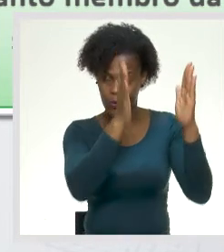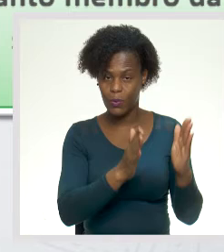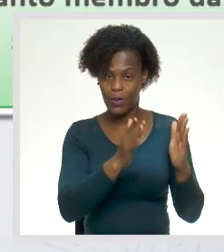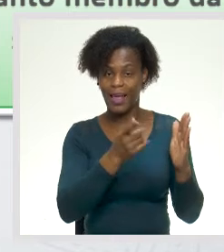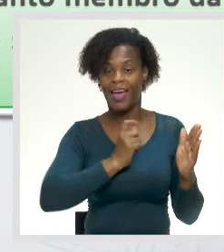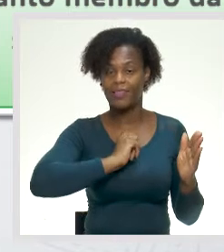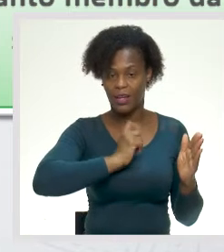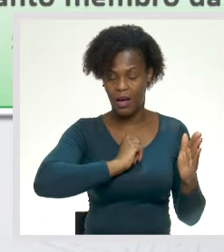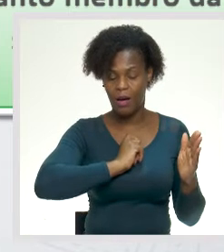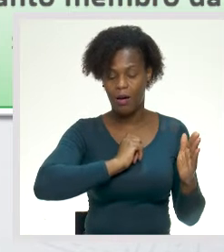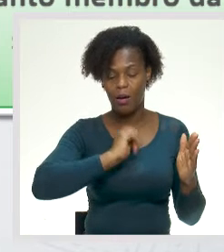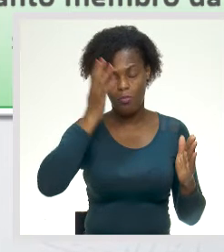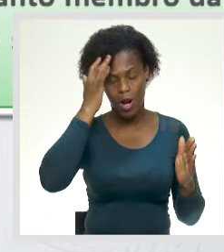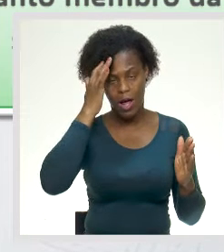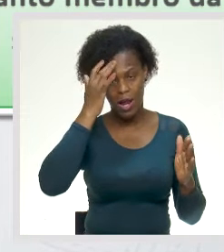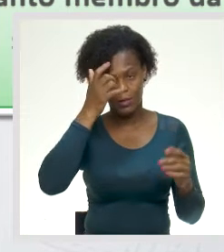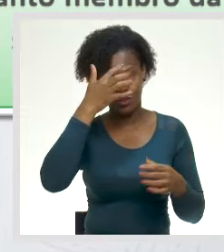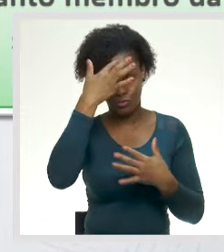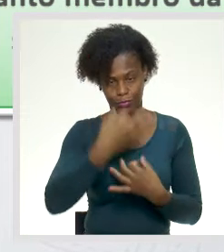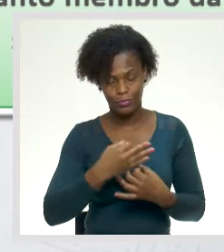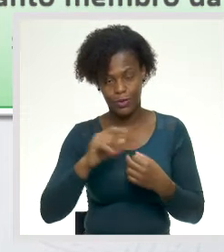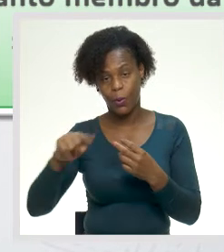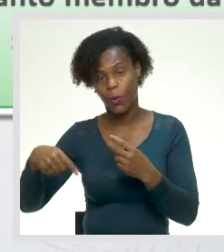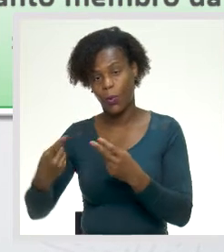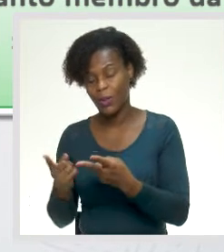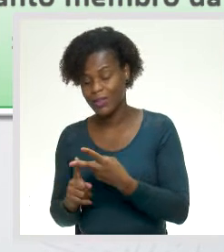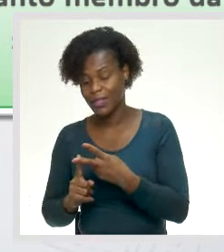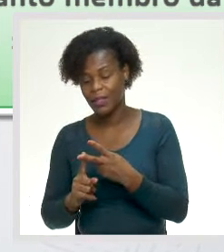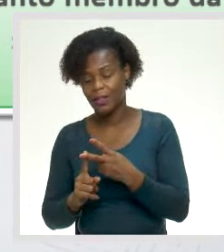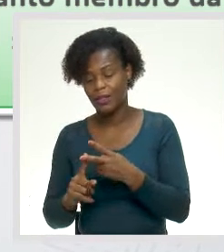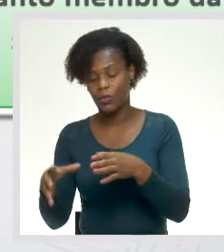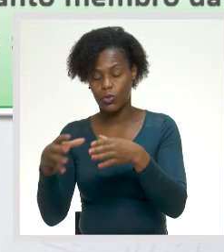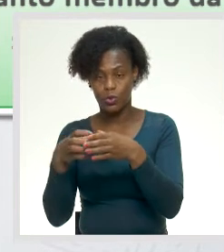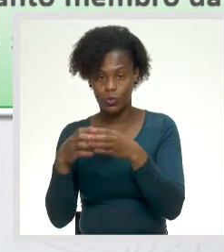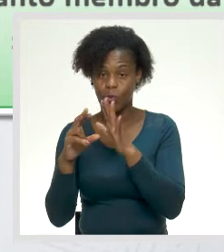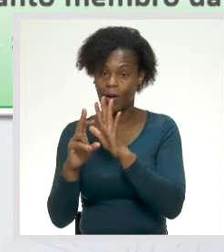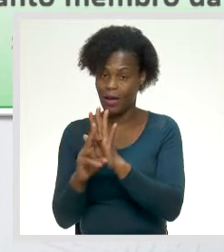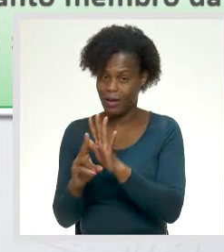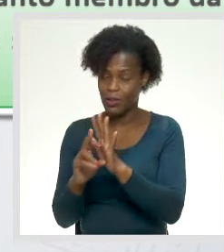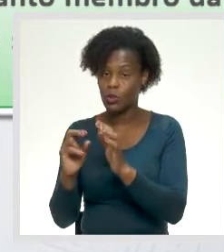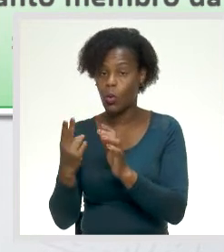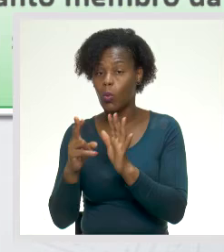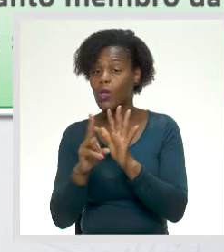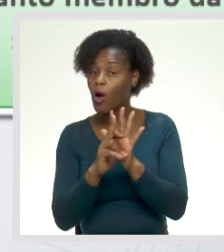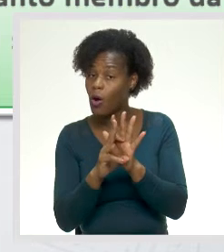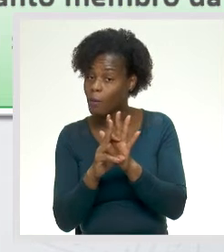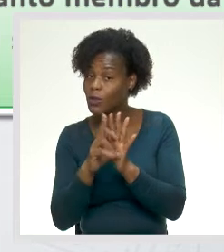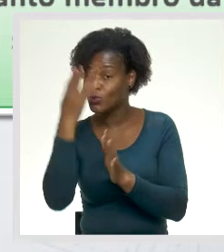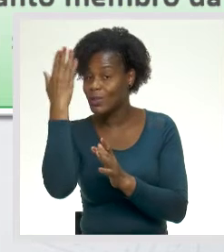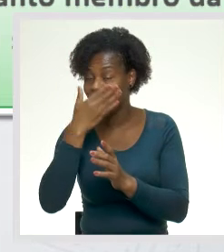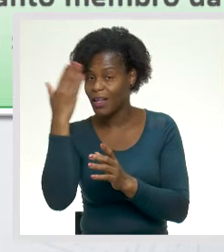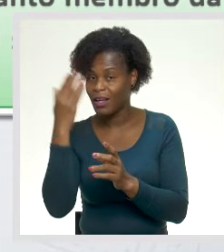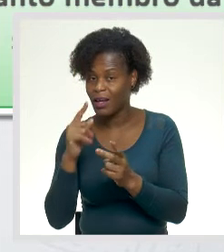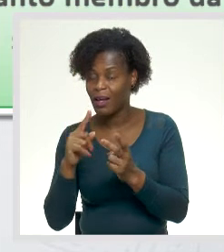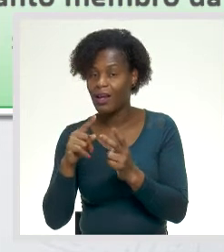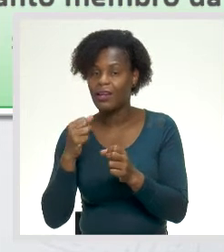temos ética, moral, civismo. E do outro lado temos conjunto de regras ou normas do